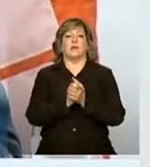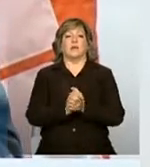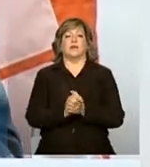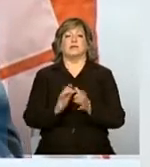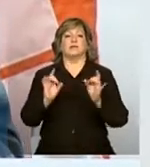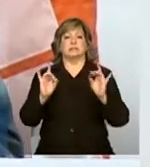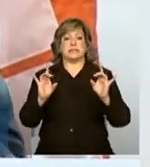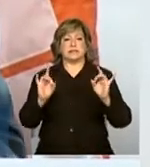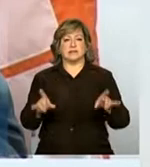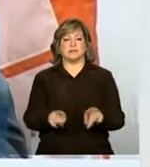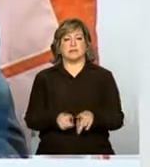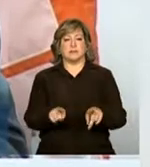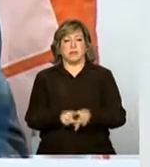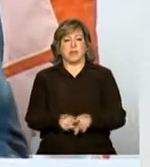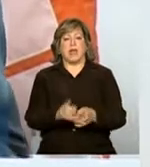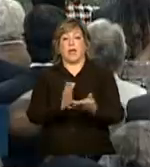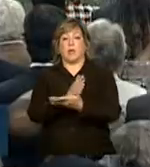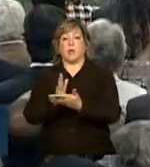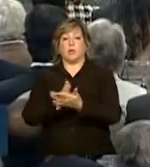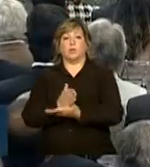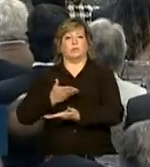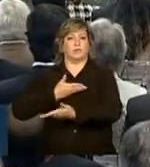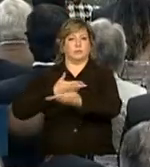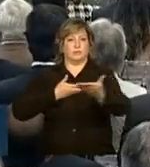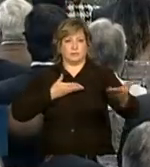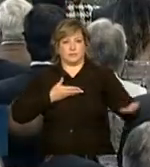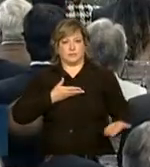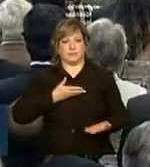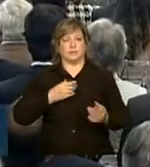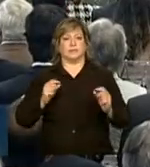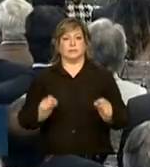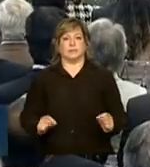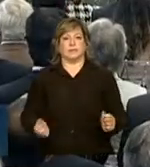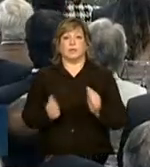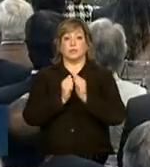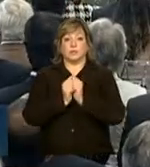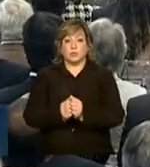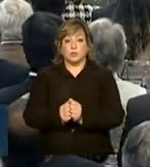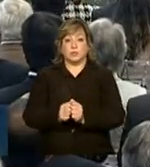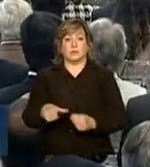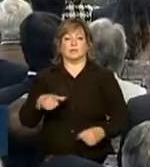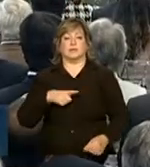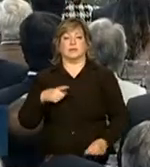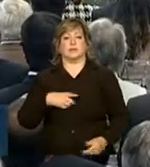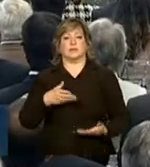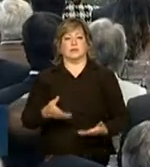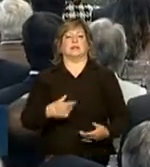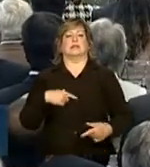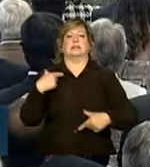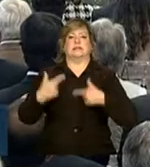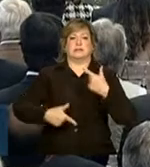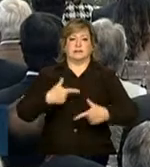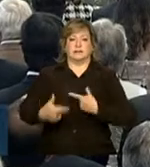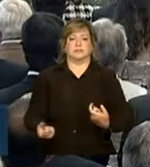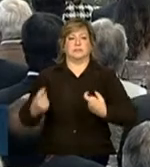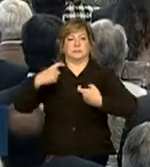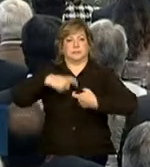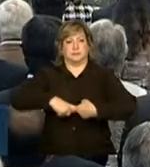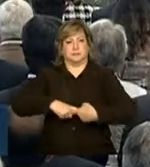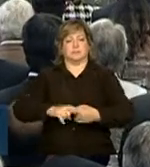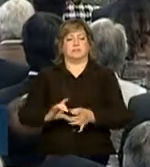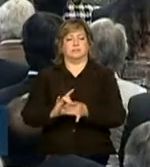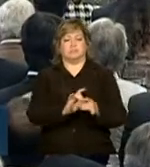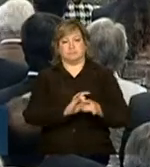especial também a alguns companheiros que junto com a CNI a gente tem trabalhado em parceria e